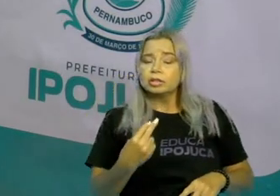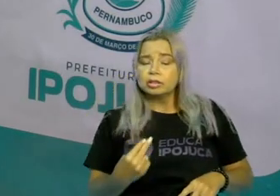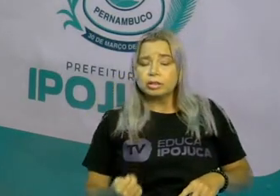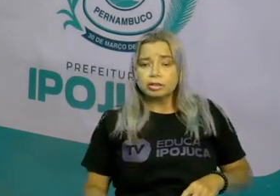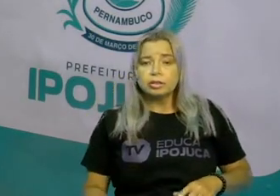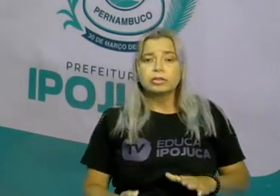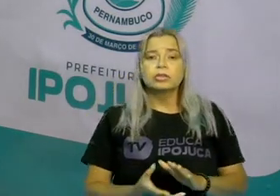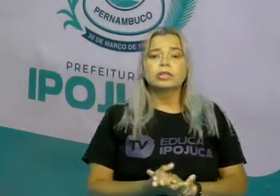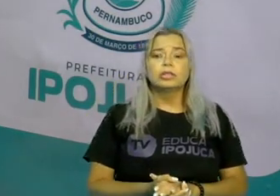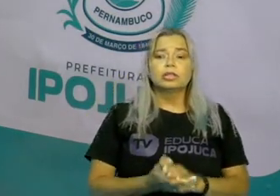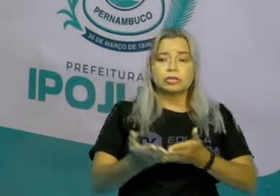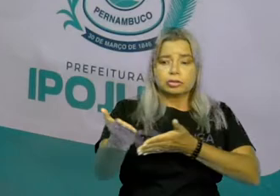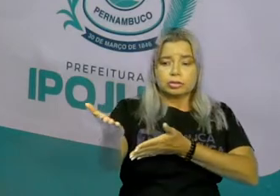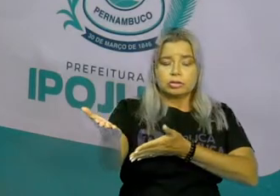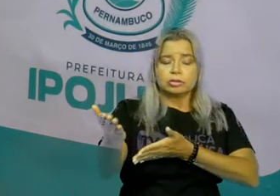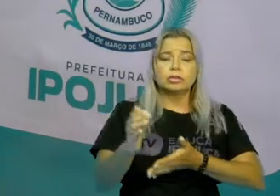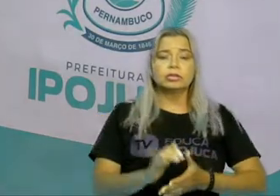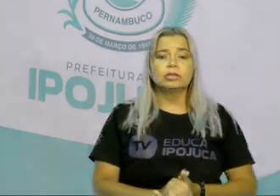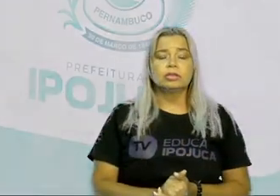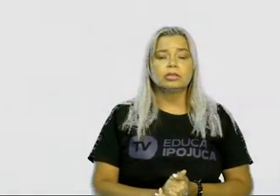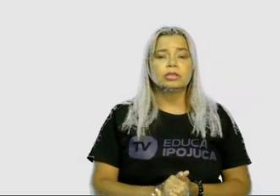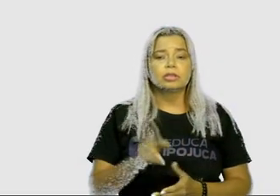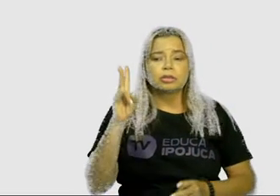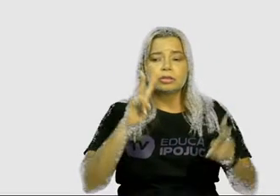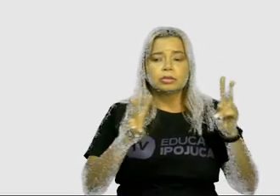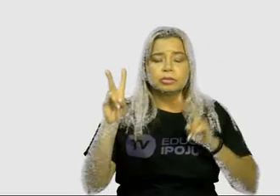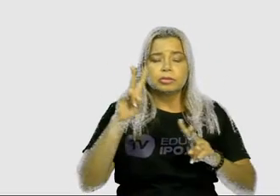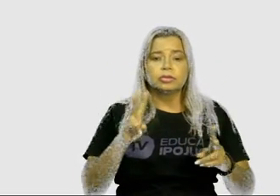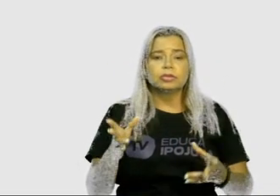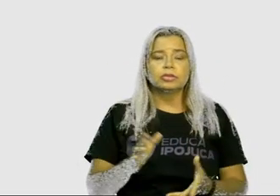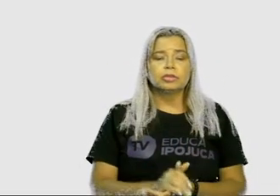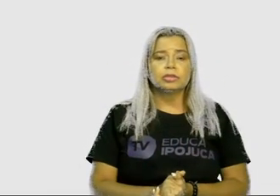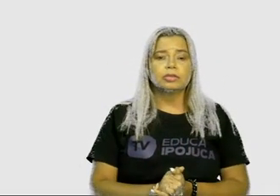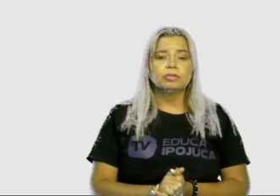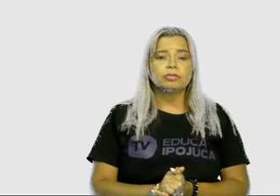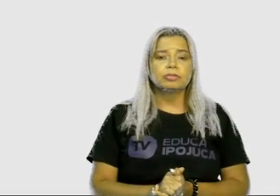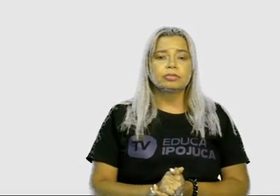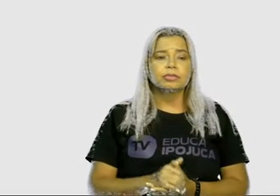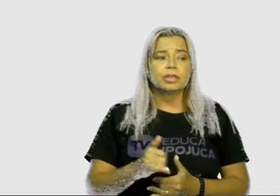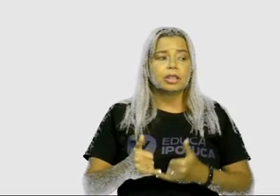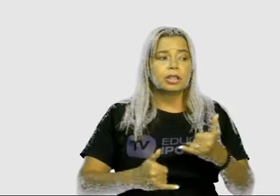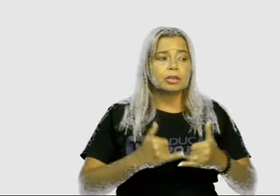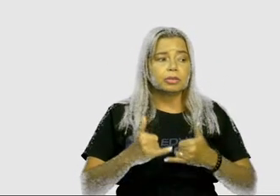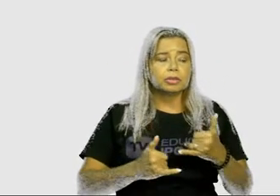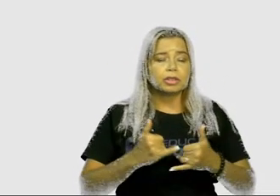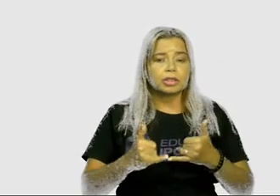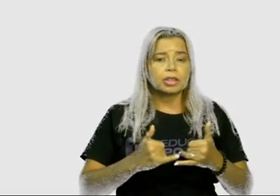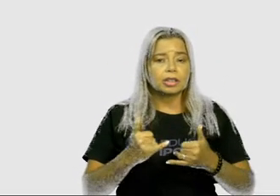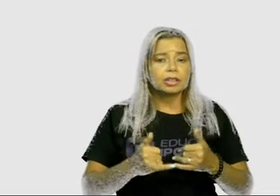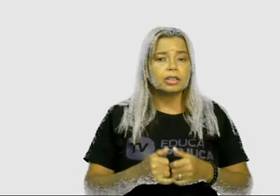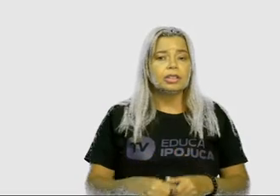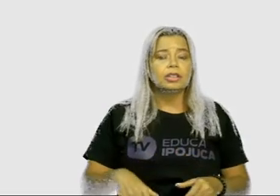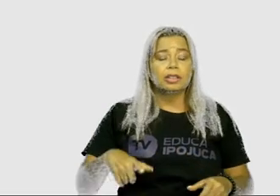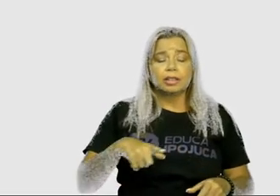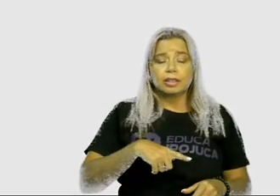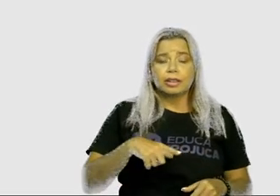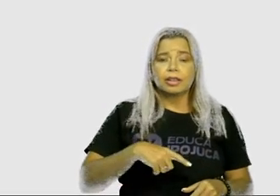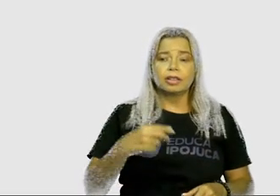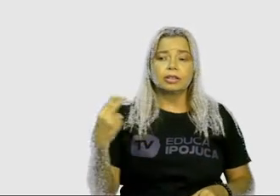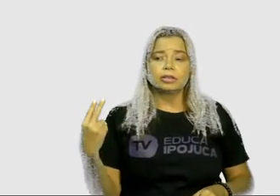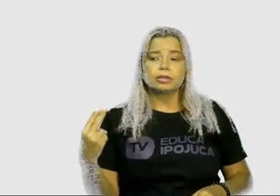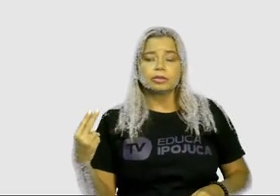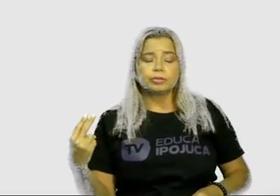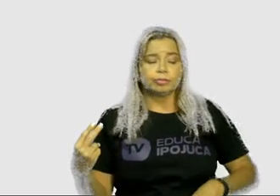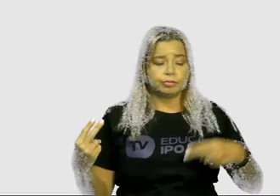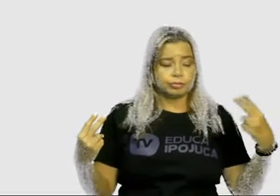no caso aqui, ó, que a gente percebe, né, que é a brincadeira de quê? Dos pares. Ela tem que montar os pares